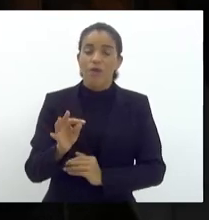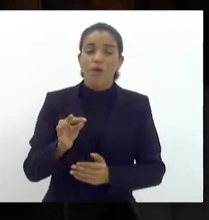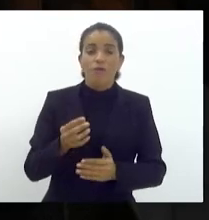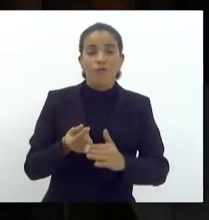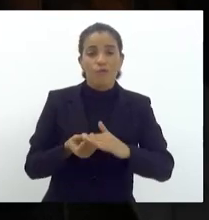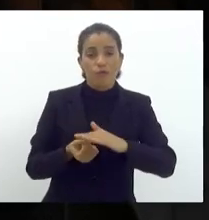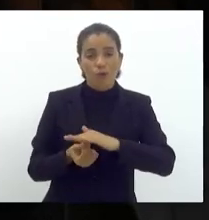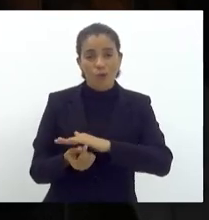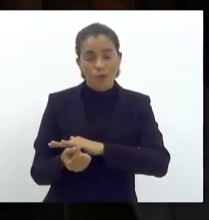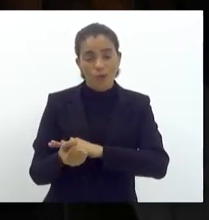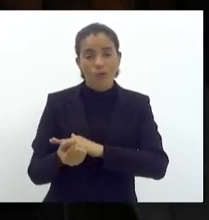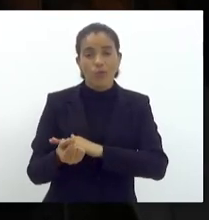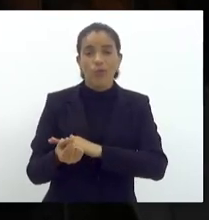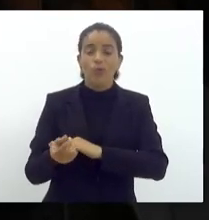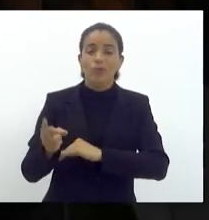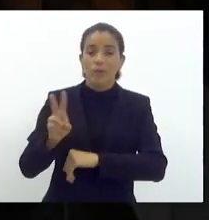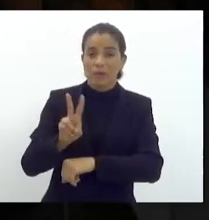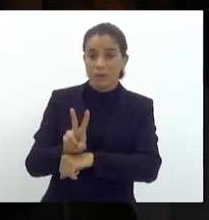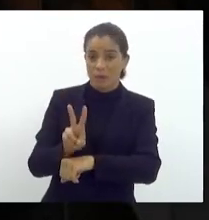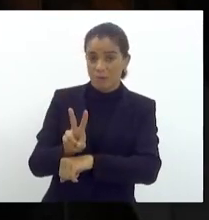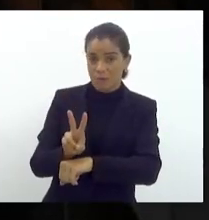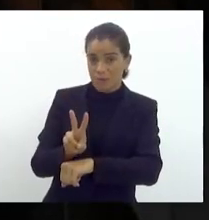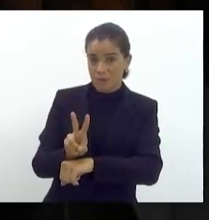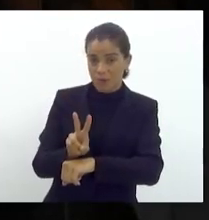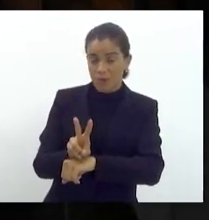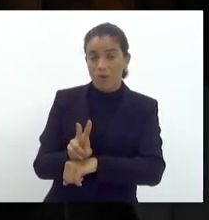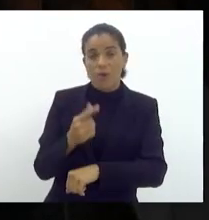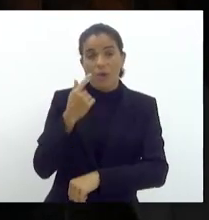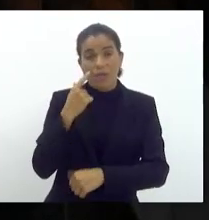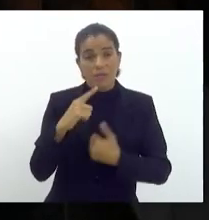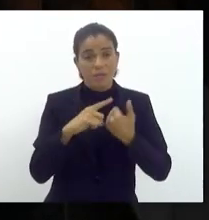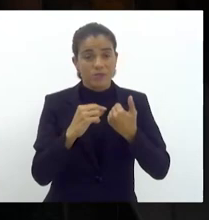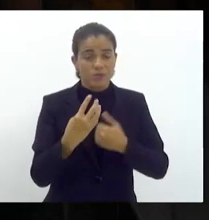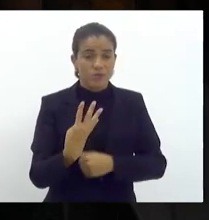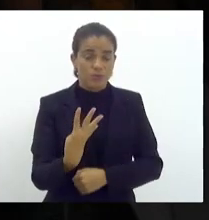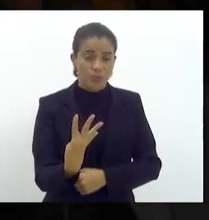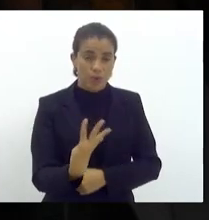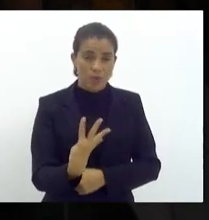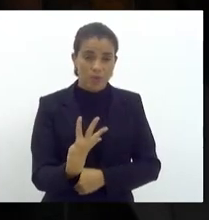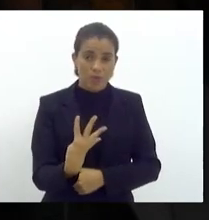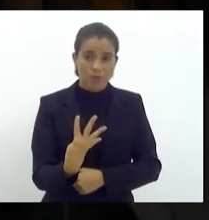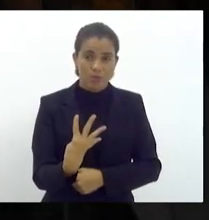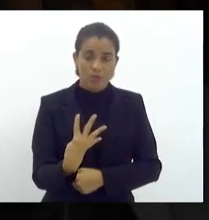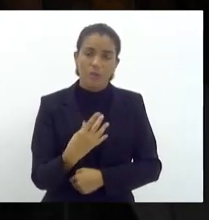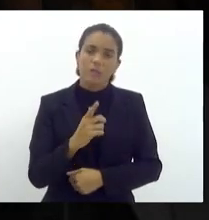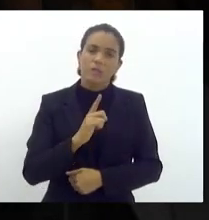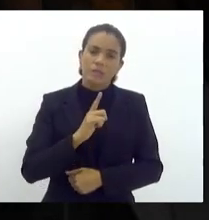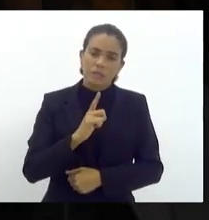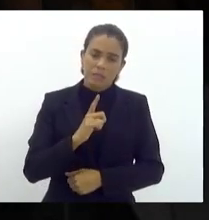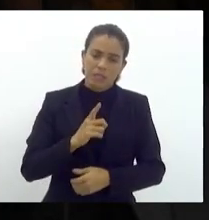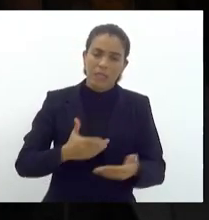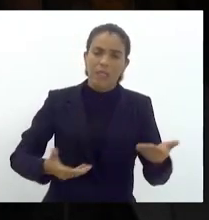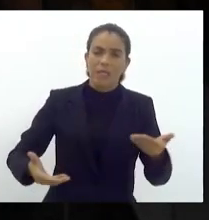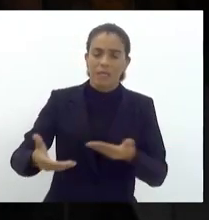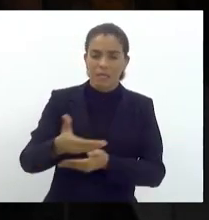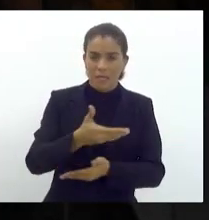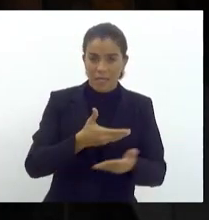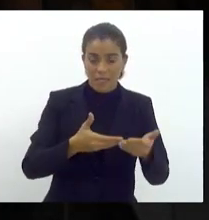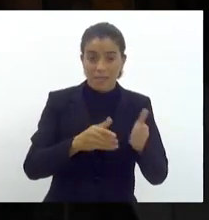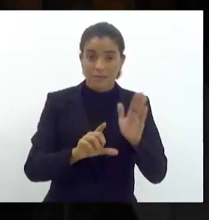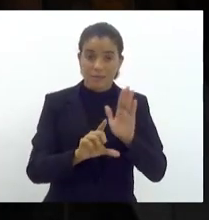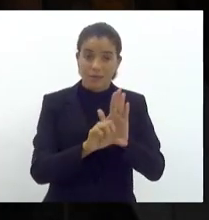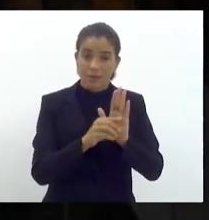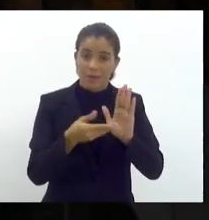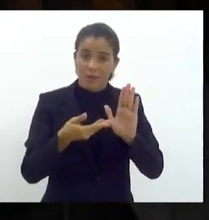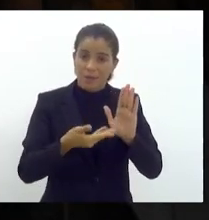orçamentário temporário e este artigo 4º tem relação com essa